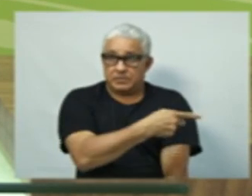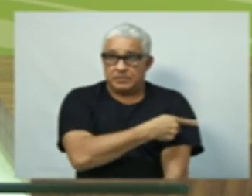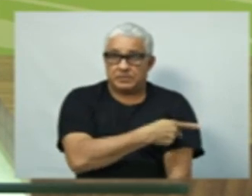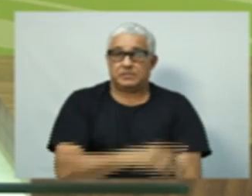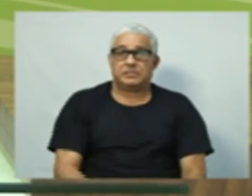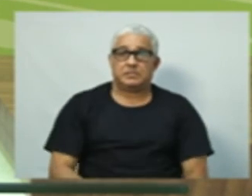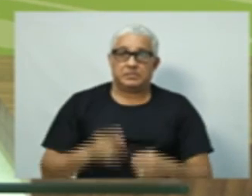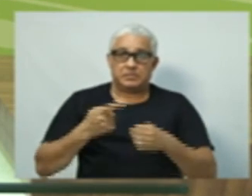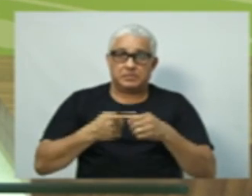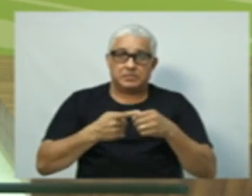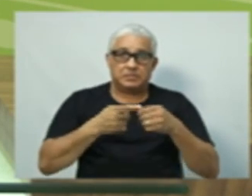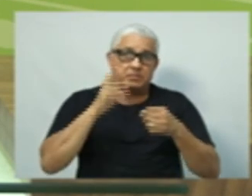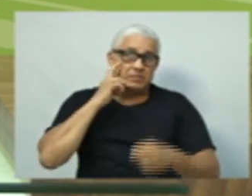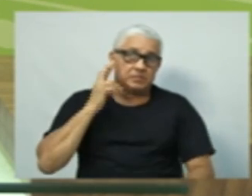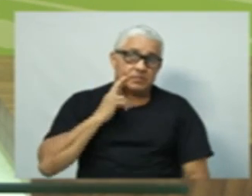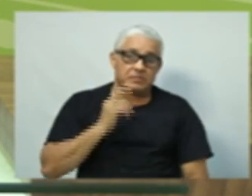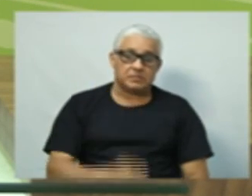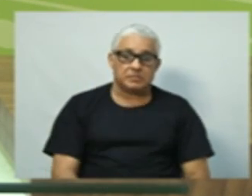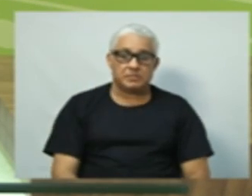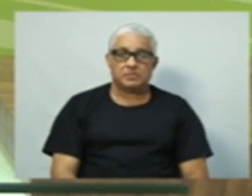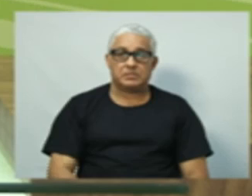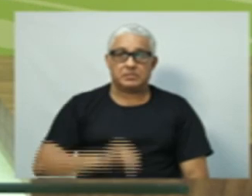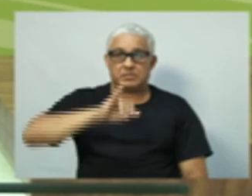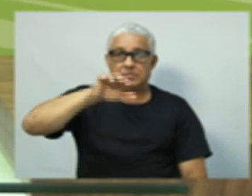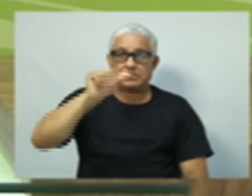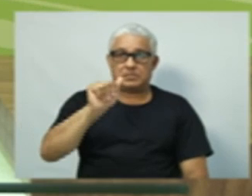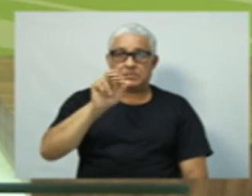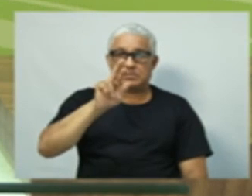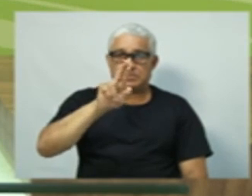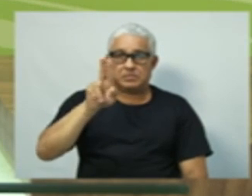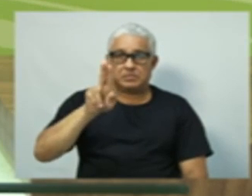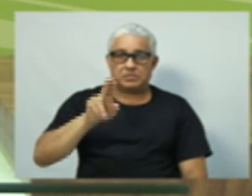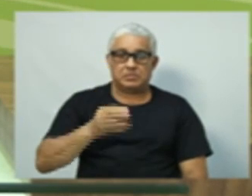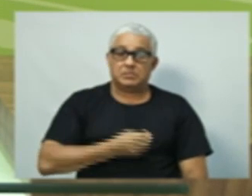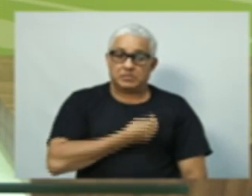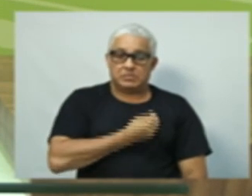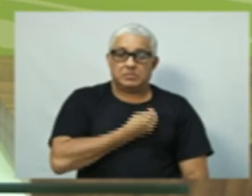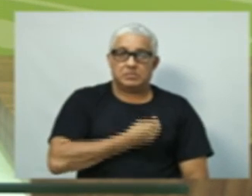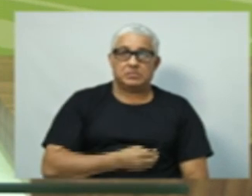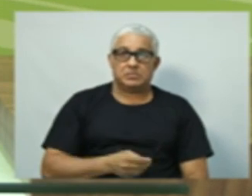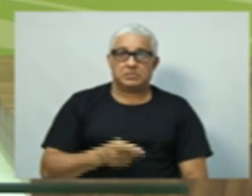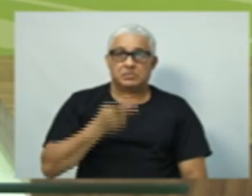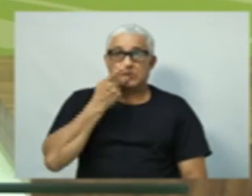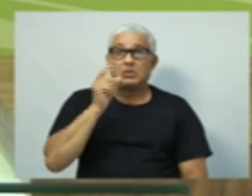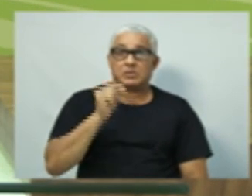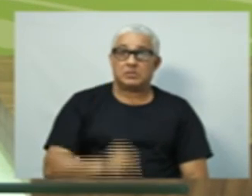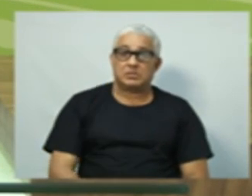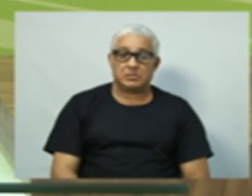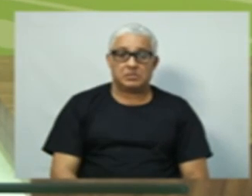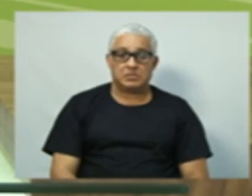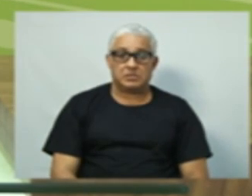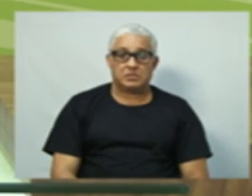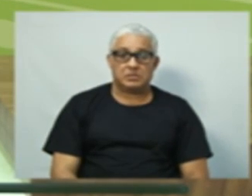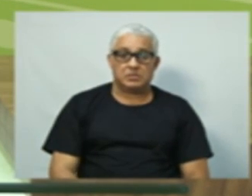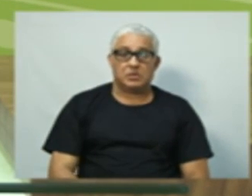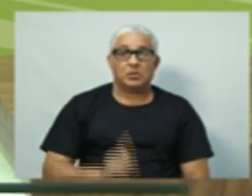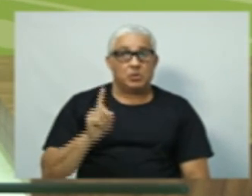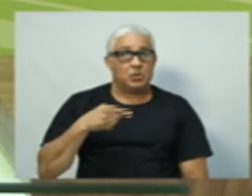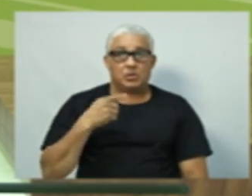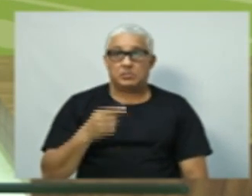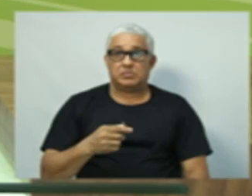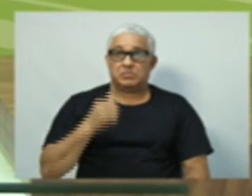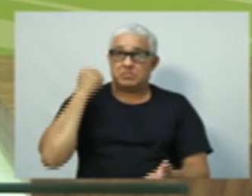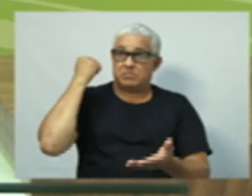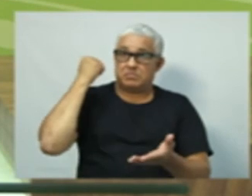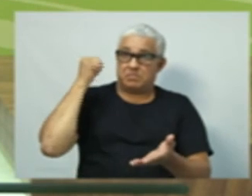de jaru estão aqui estão falando assim olha nós vamos dar o nosso pólo vai tirar